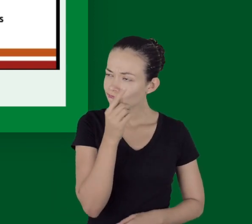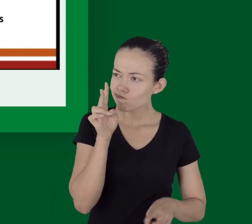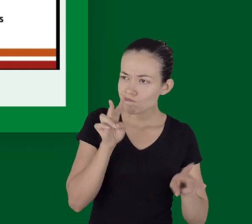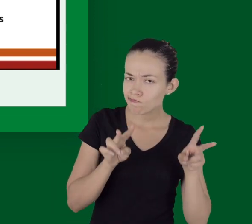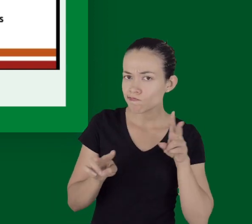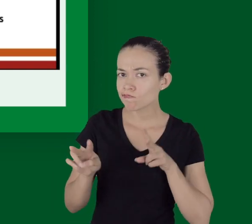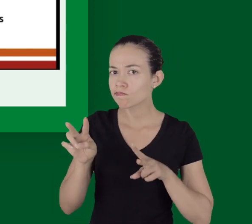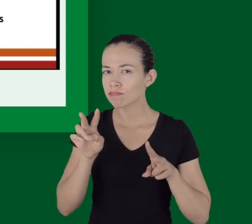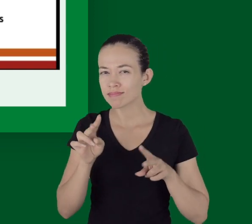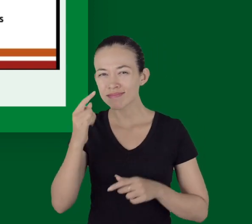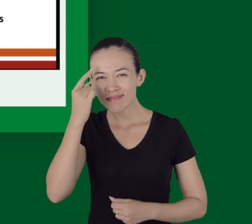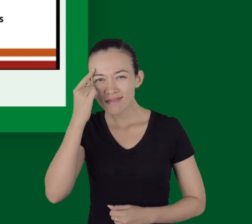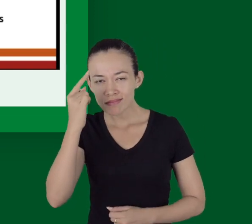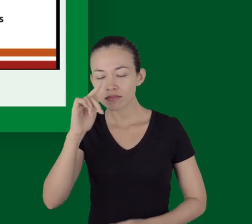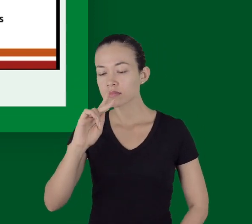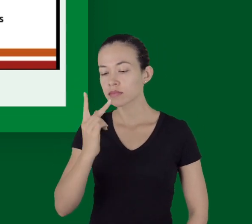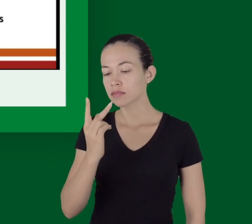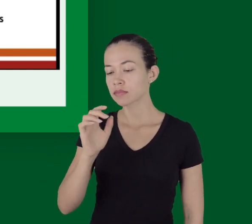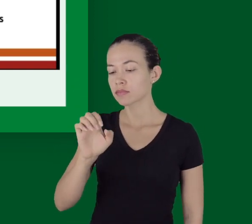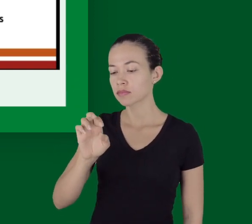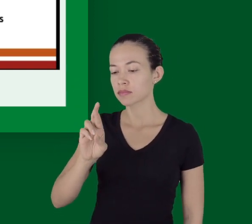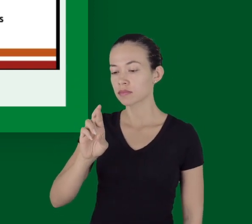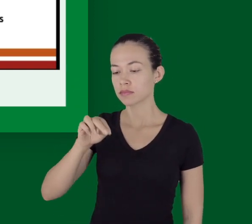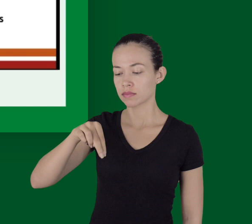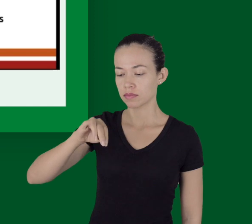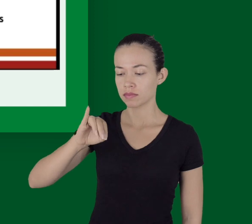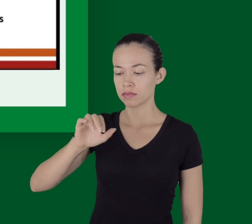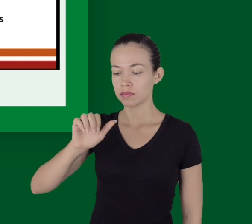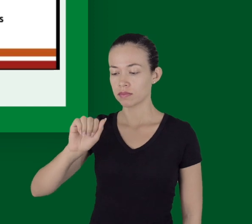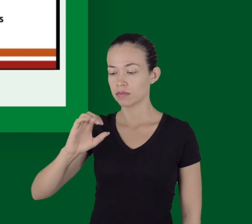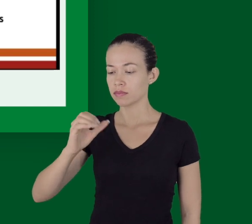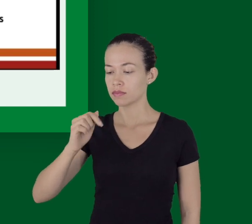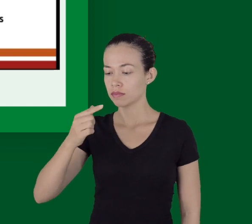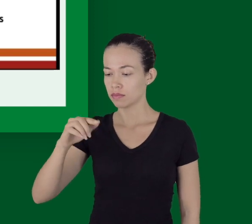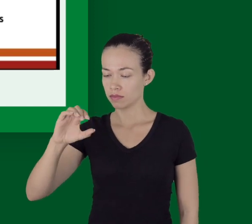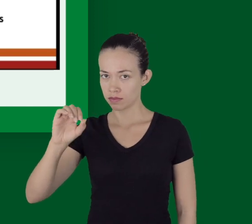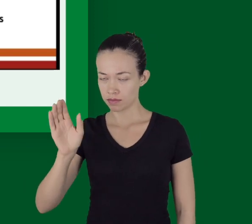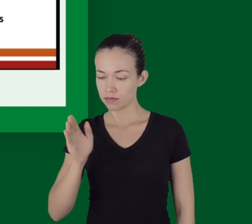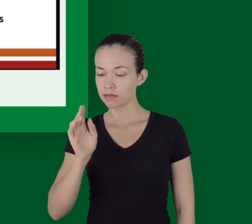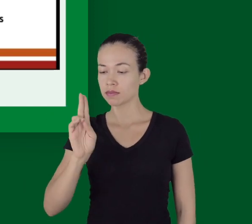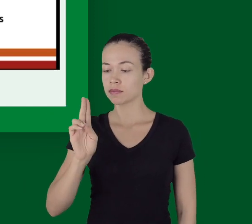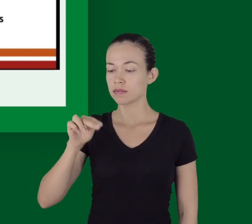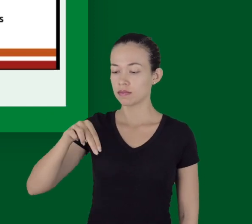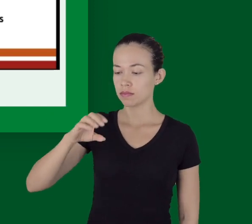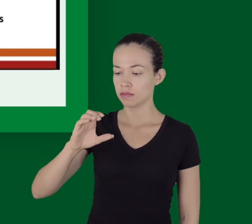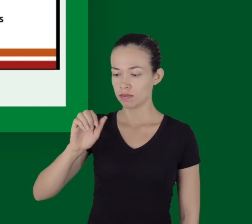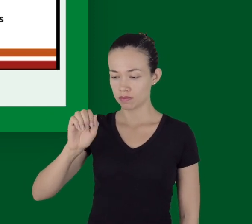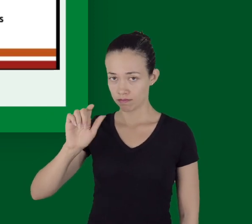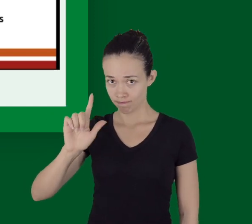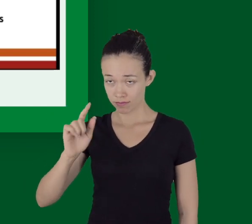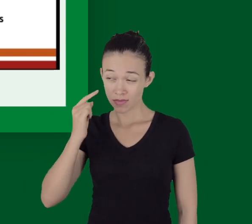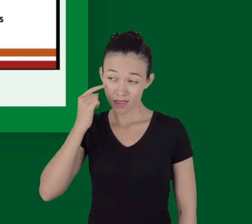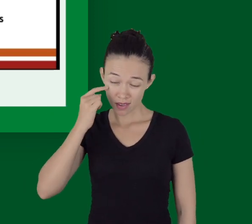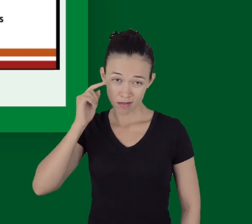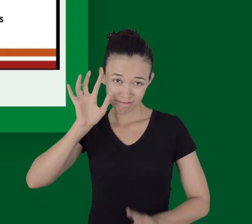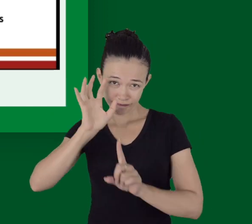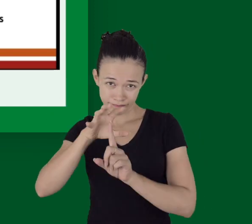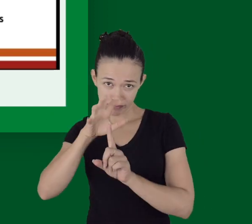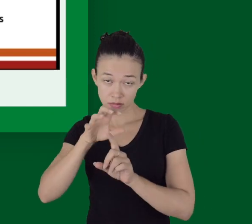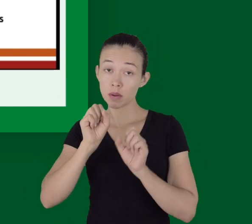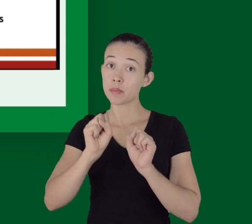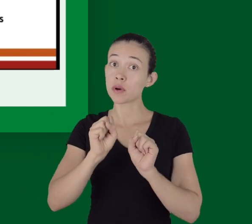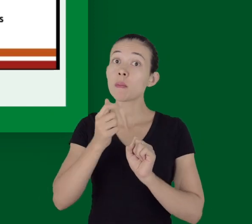populares, não só a clássica da iniação, um cal, que é a lisofonia, como eu posso ter